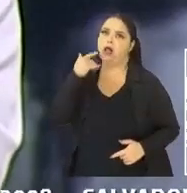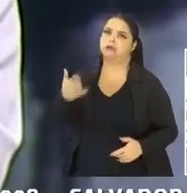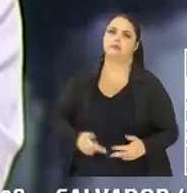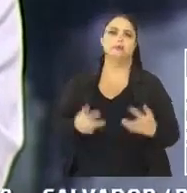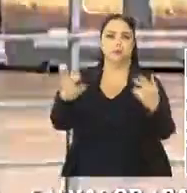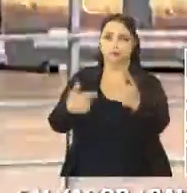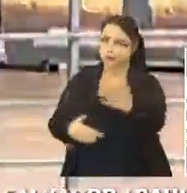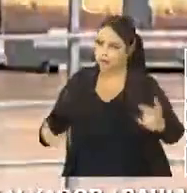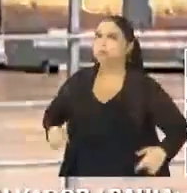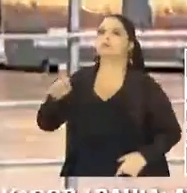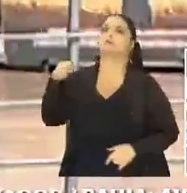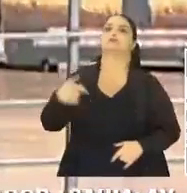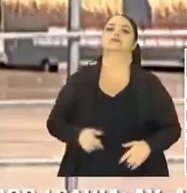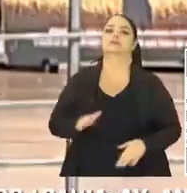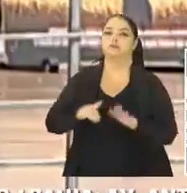É isso mesmo, filho.